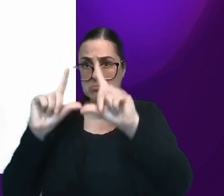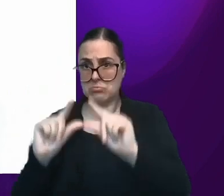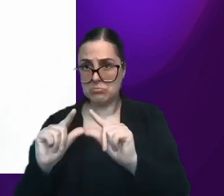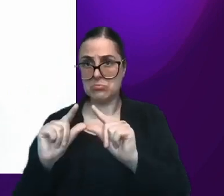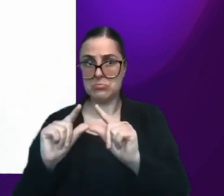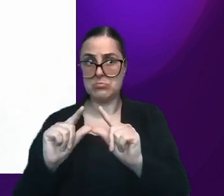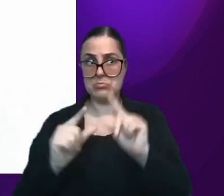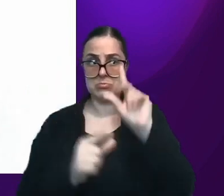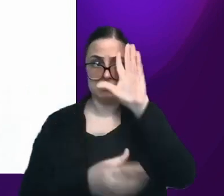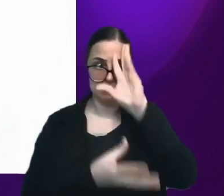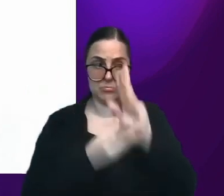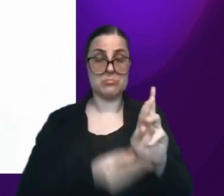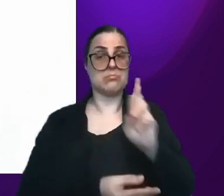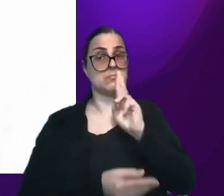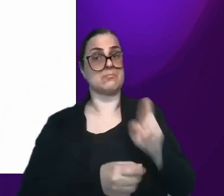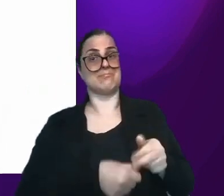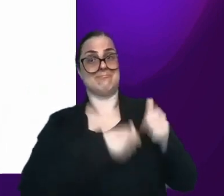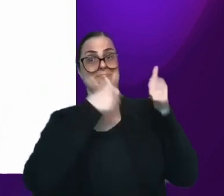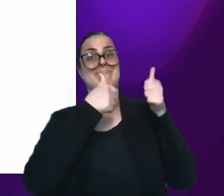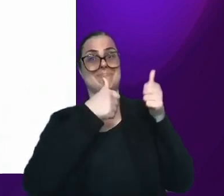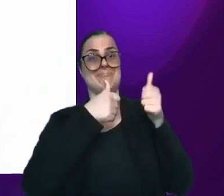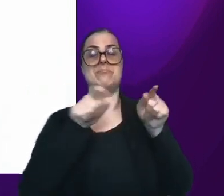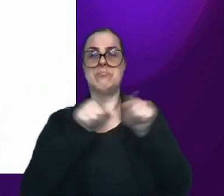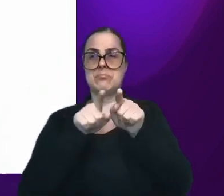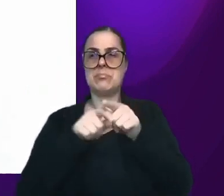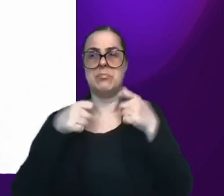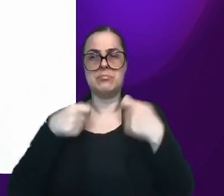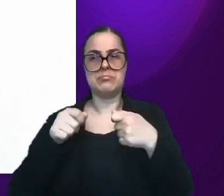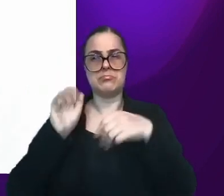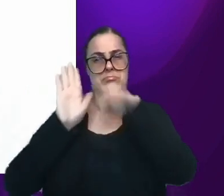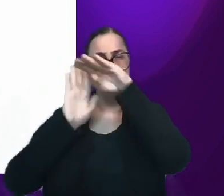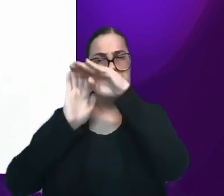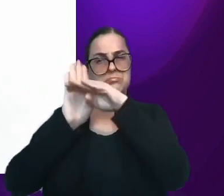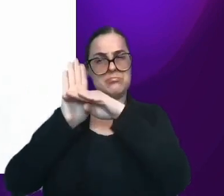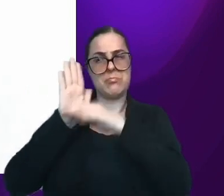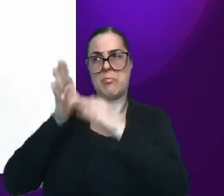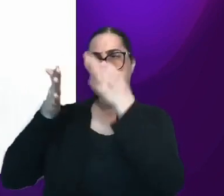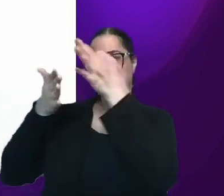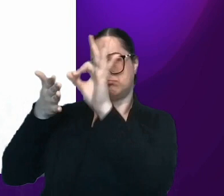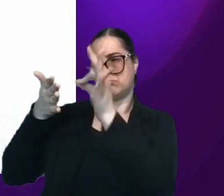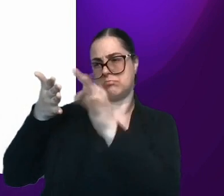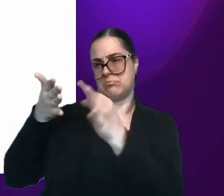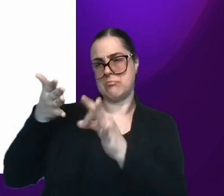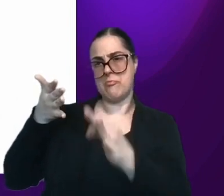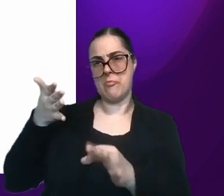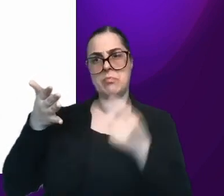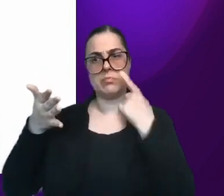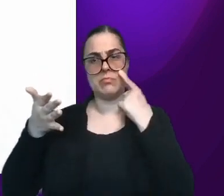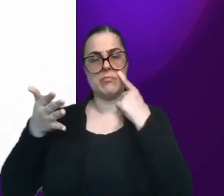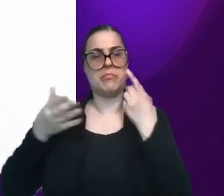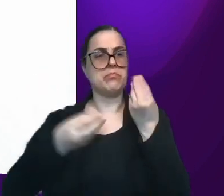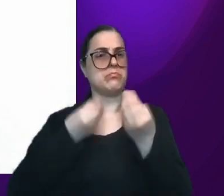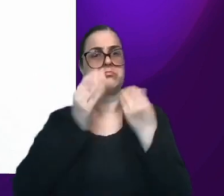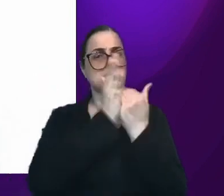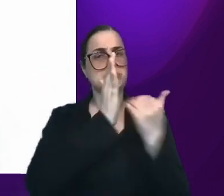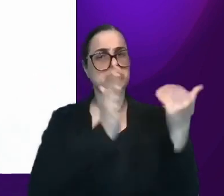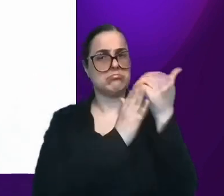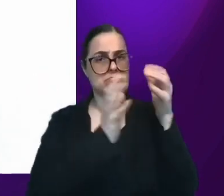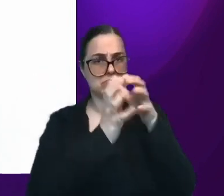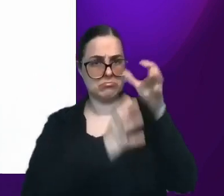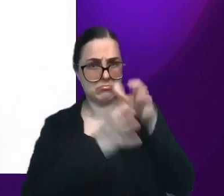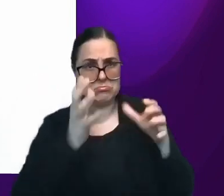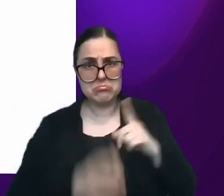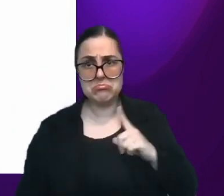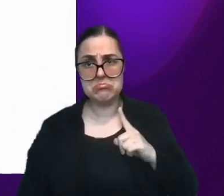para fazer a ultrafiltração, a gente tem que fazer um checklist com avaliação de sobrecarga volêmica do paciente. Então, é